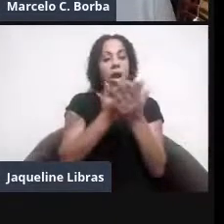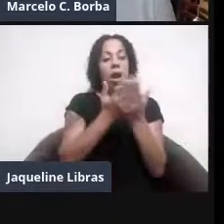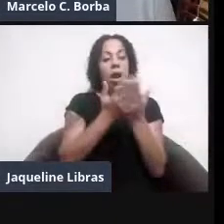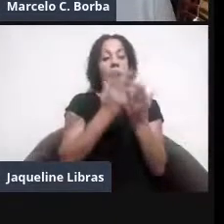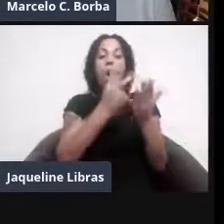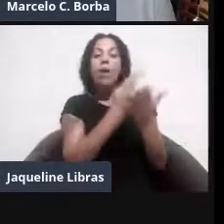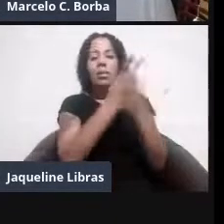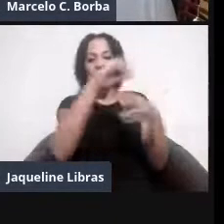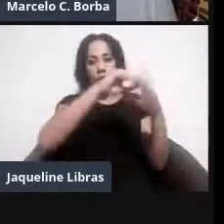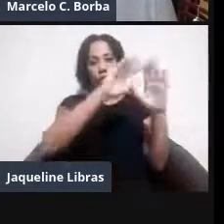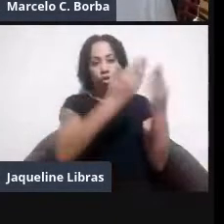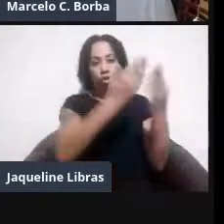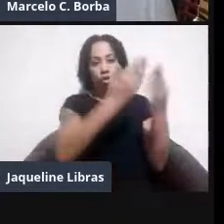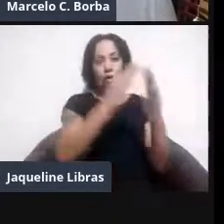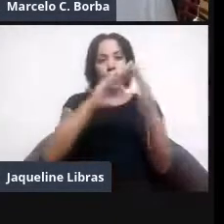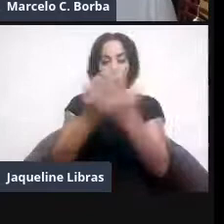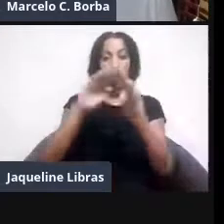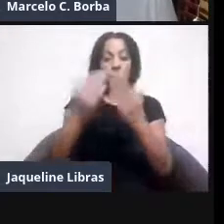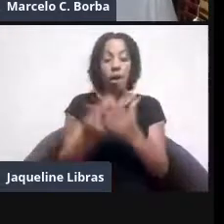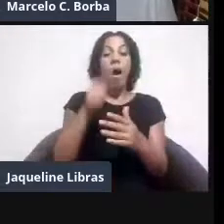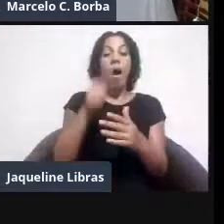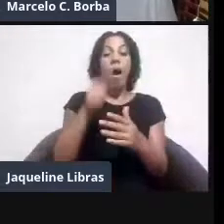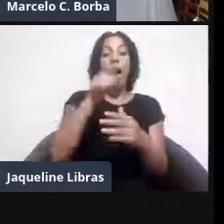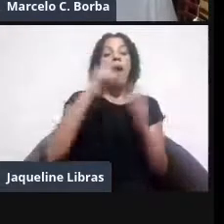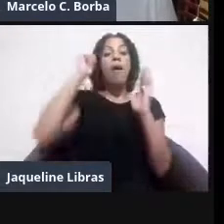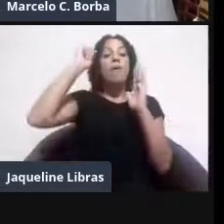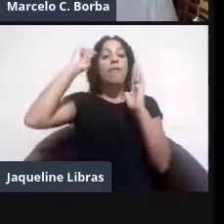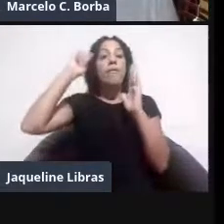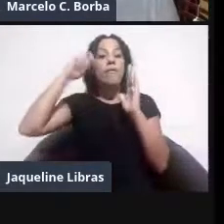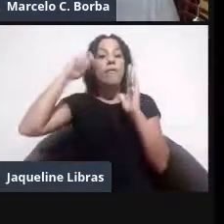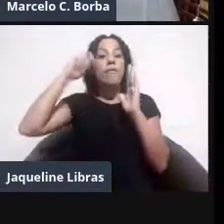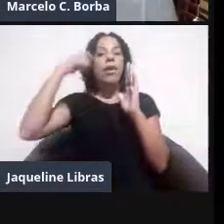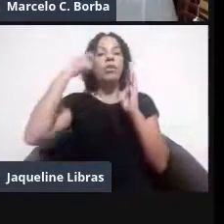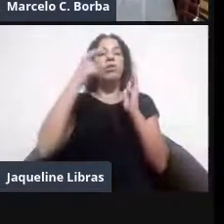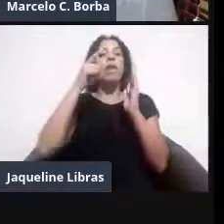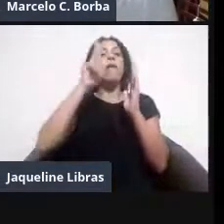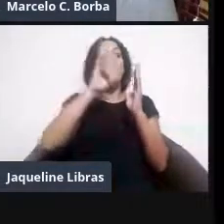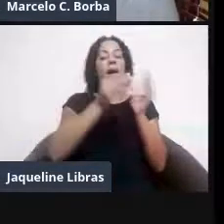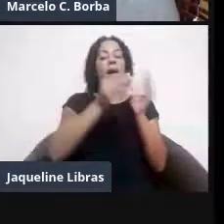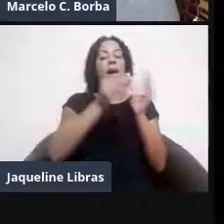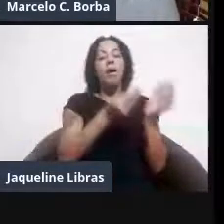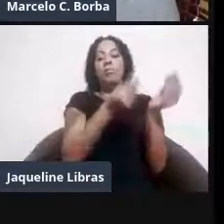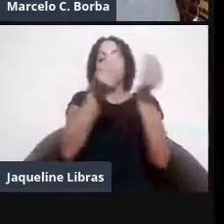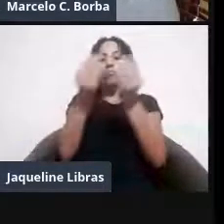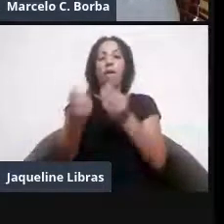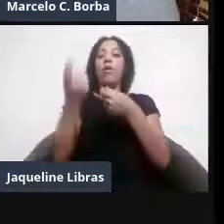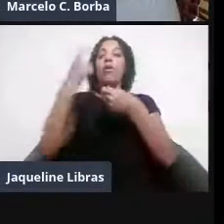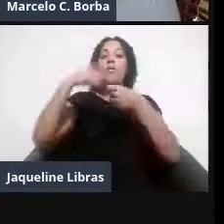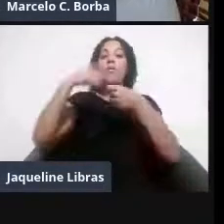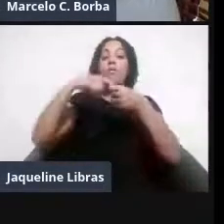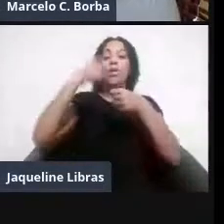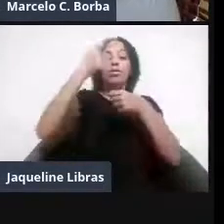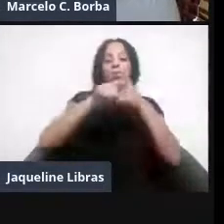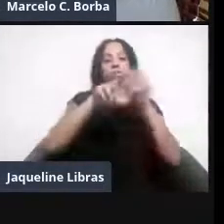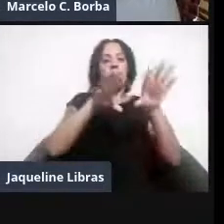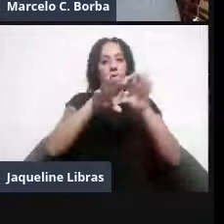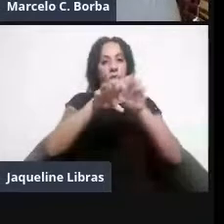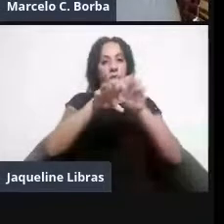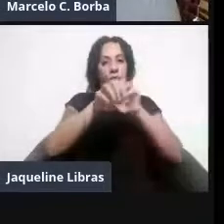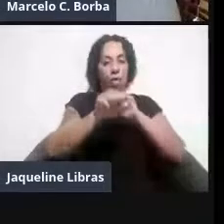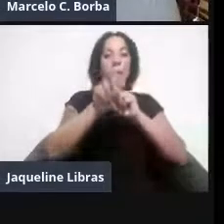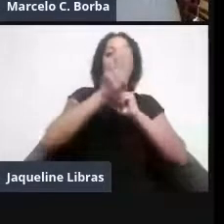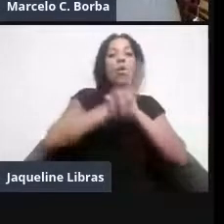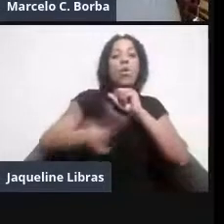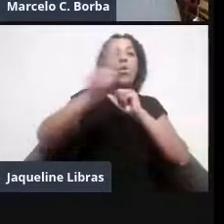escolas, é aí que o vídeo entra com uma força grande, ele é trazido novamente para a formação e ele é utilizado